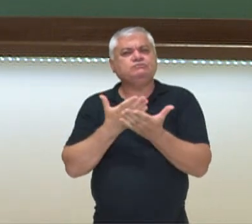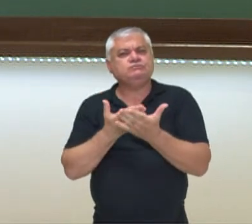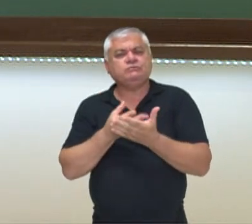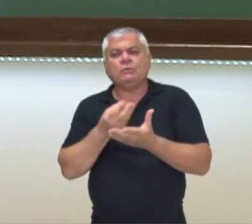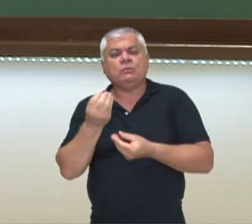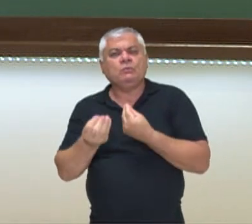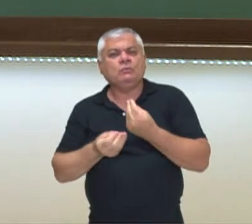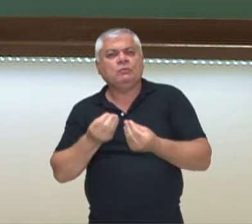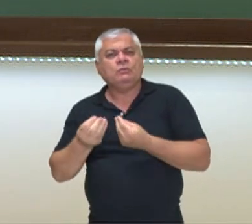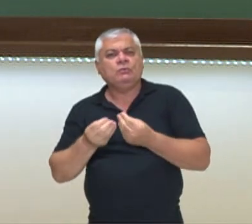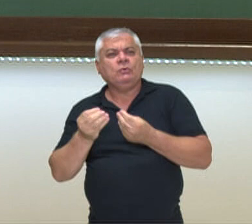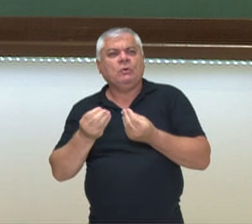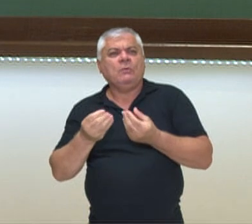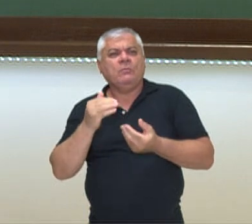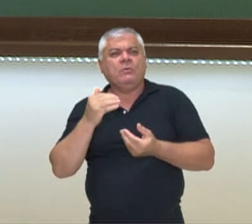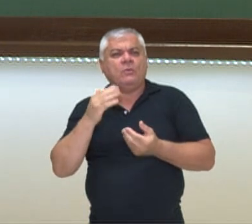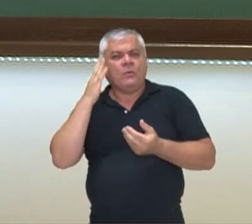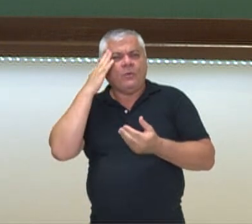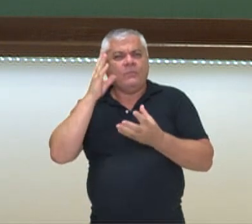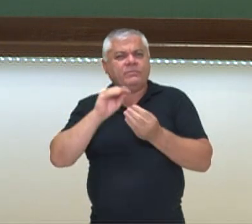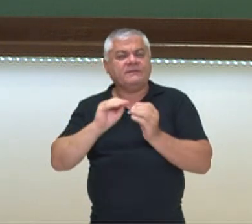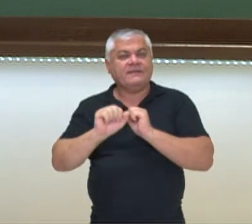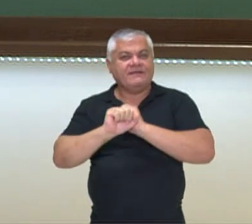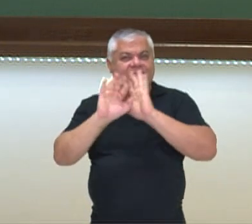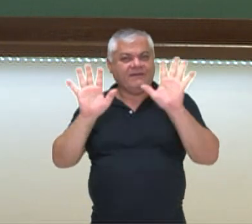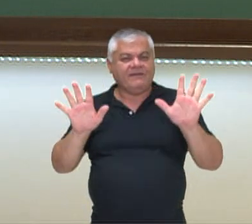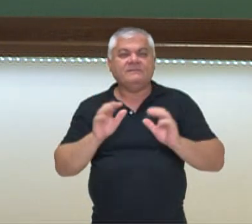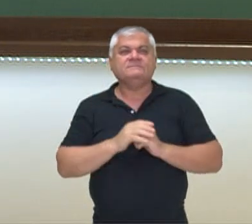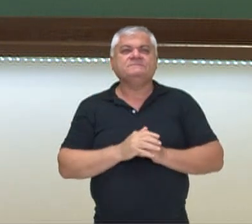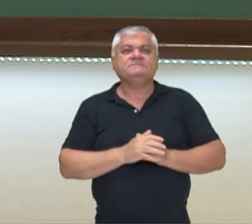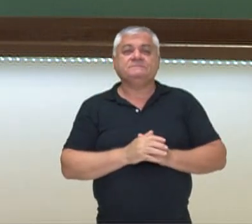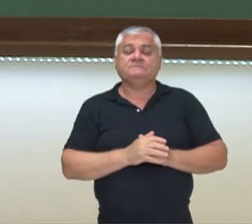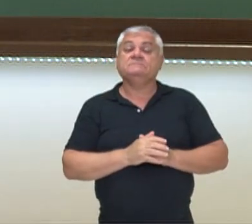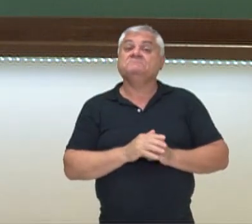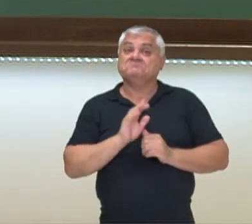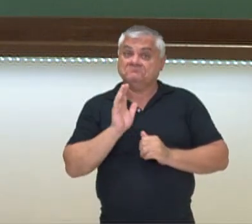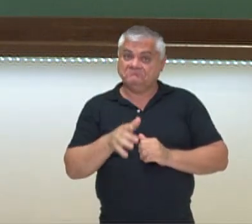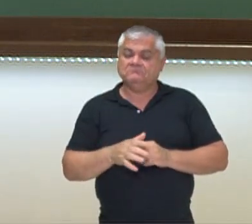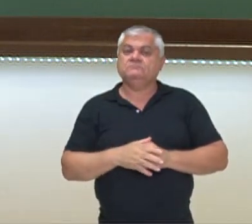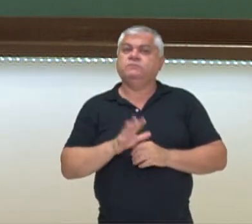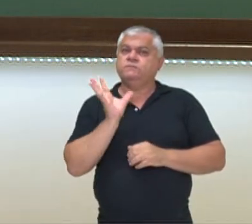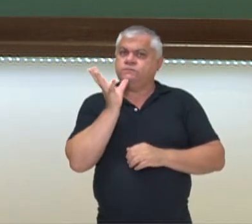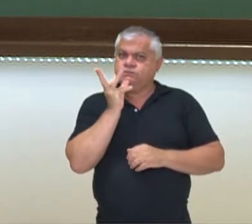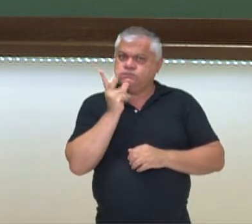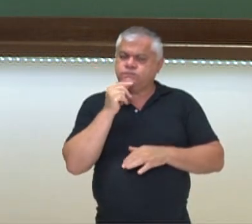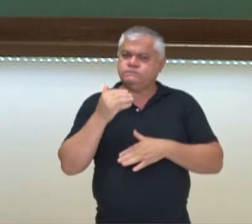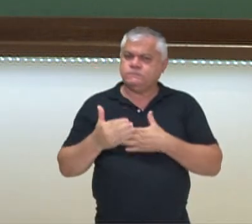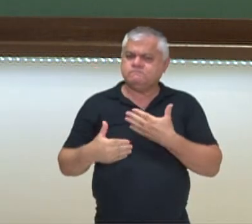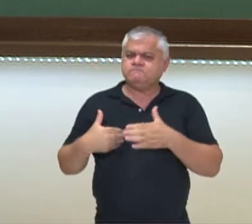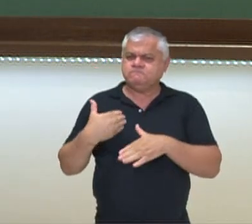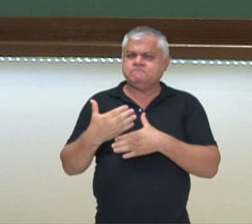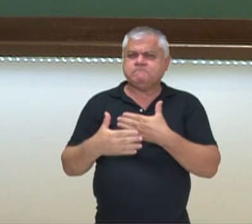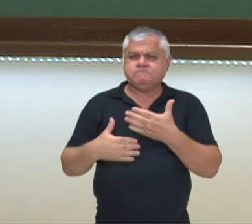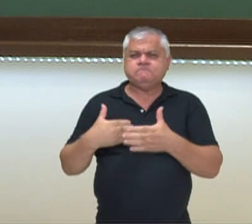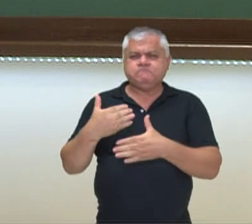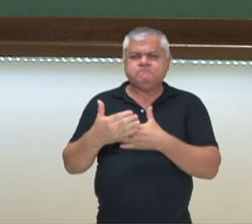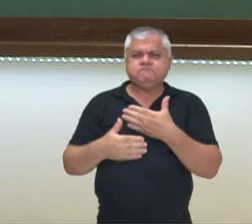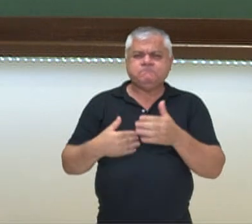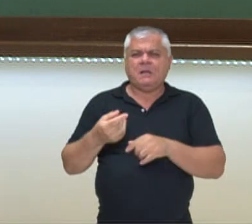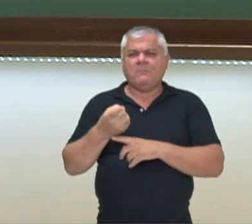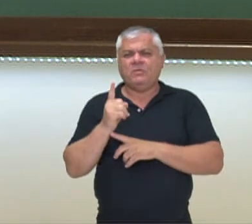caracterizar adequadamente este movimento. Nós podemos dizer que foi um movimento longo, de 1947